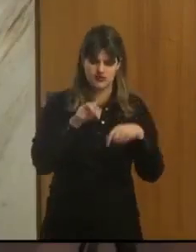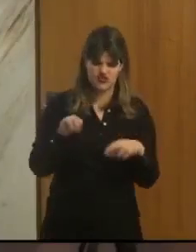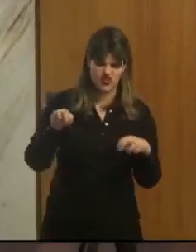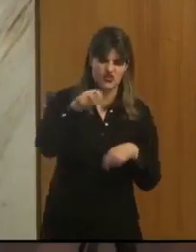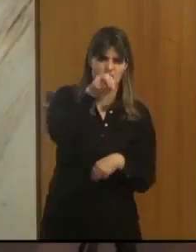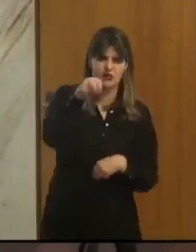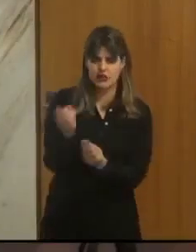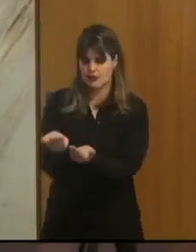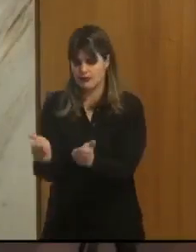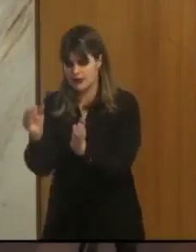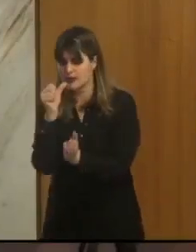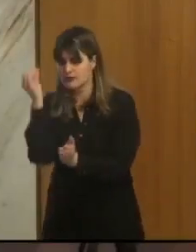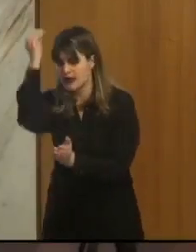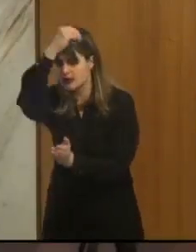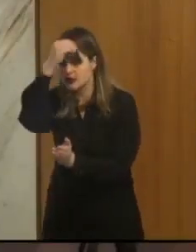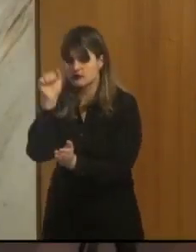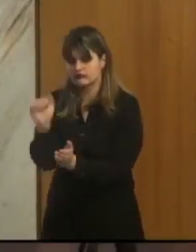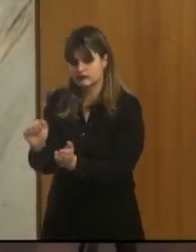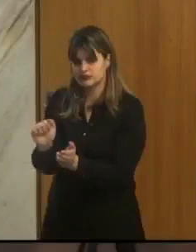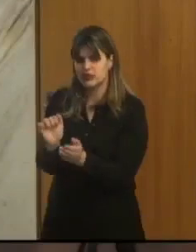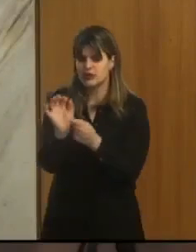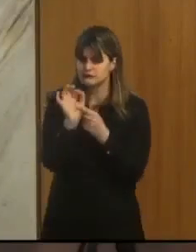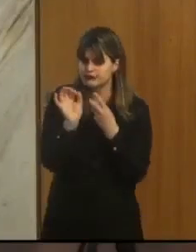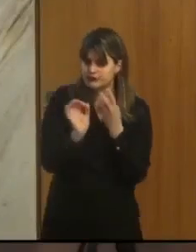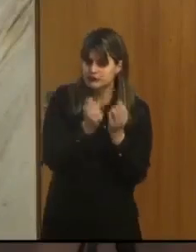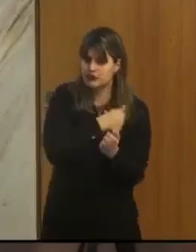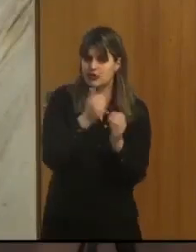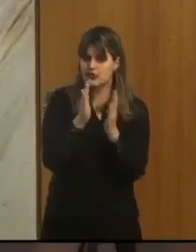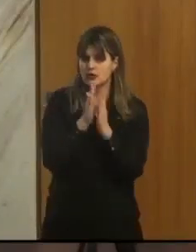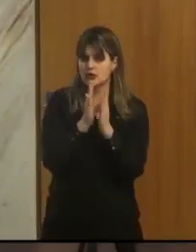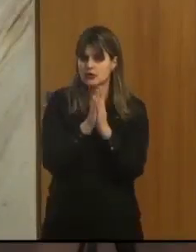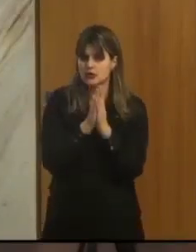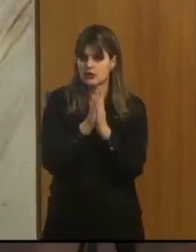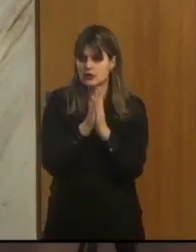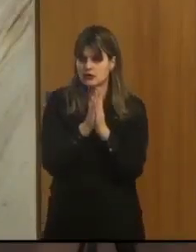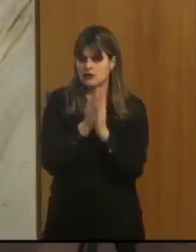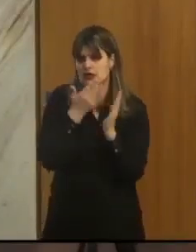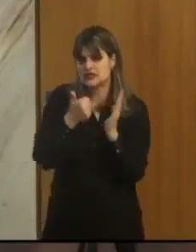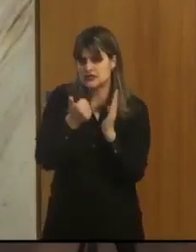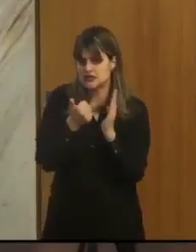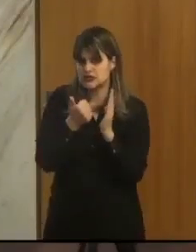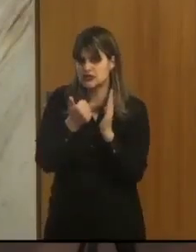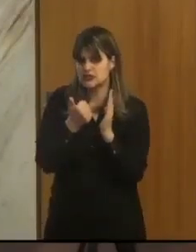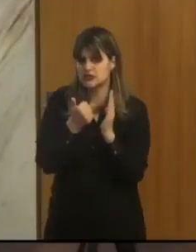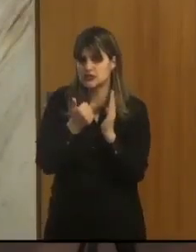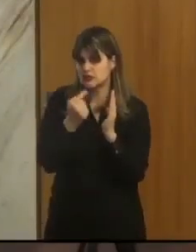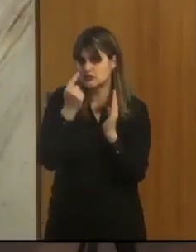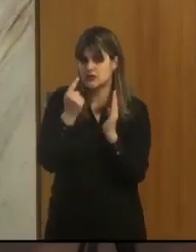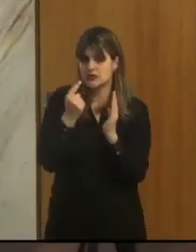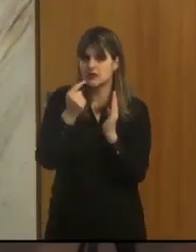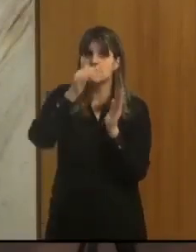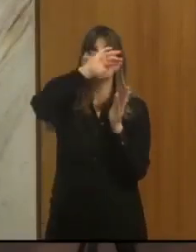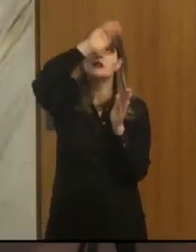pia batismal, e caracteriza esta igreja uma coisa gira, que é ela tinha todo